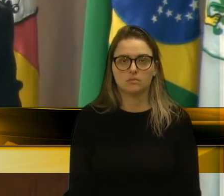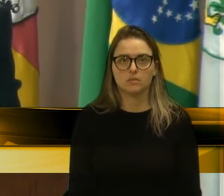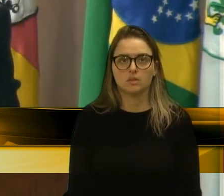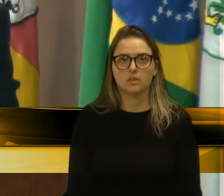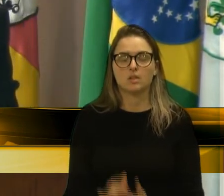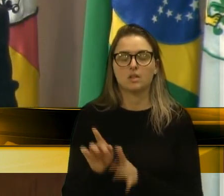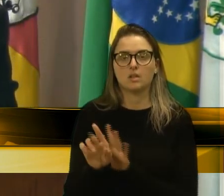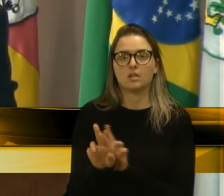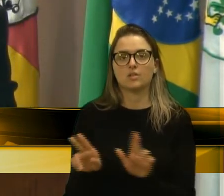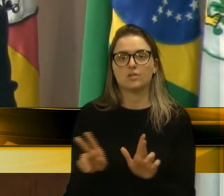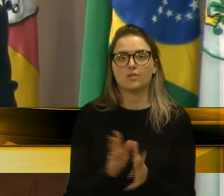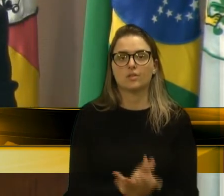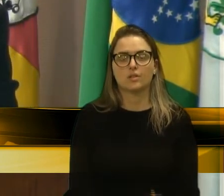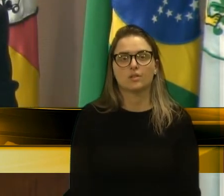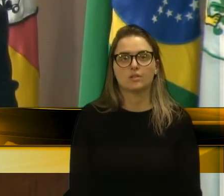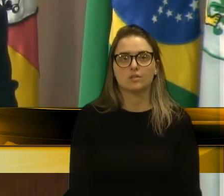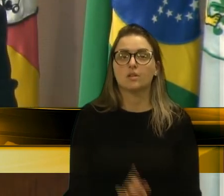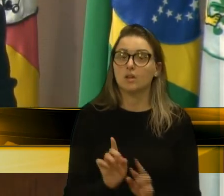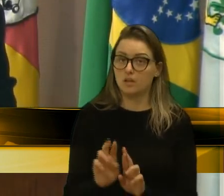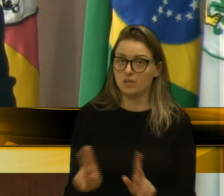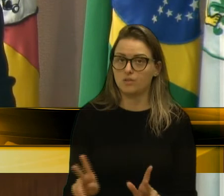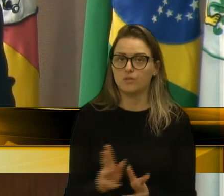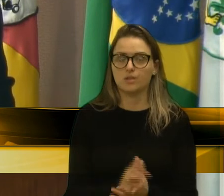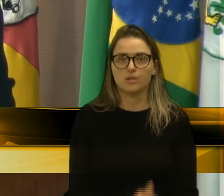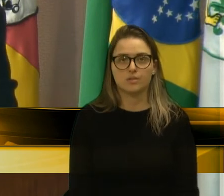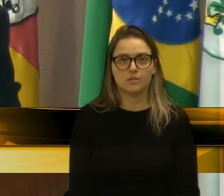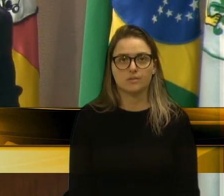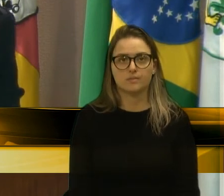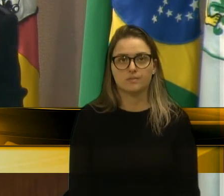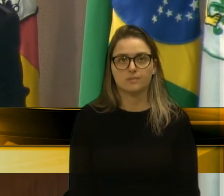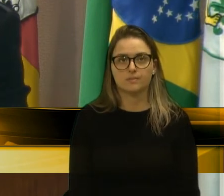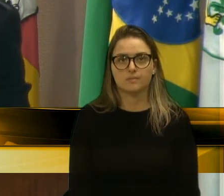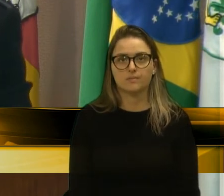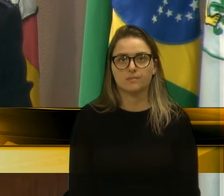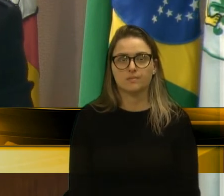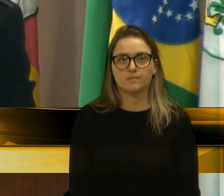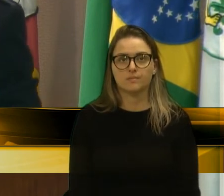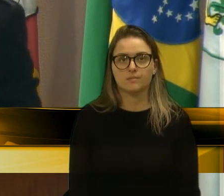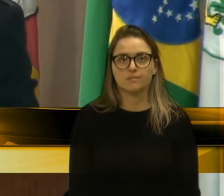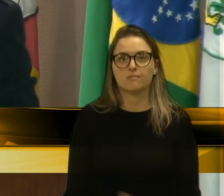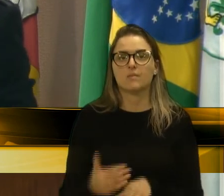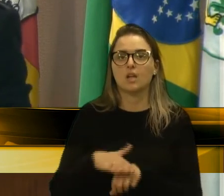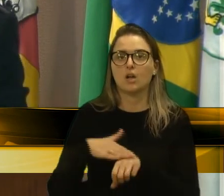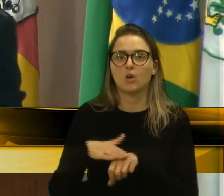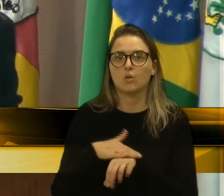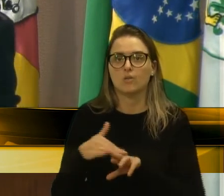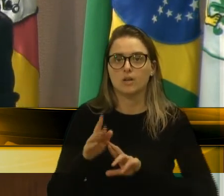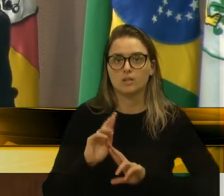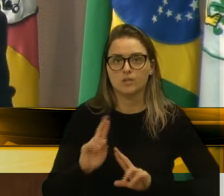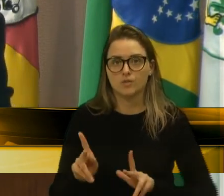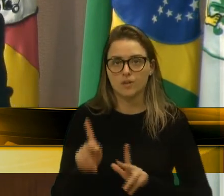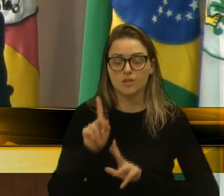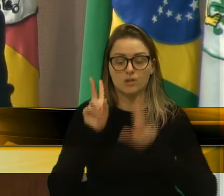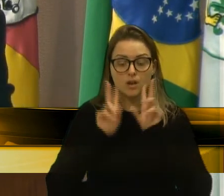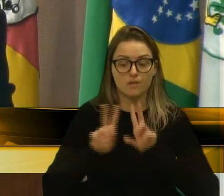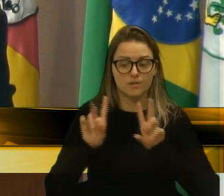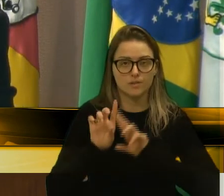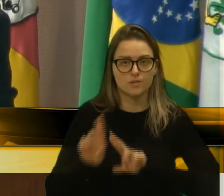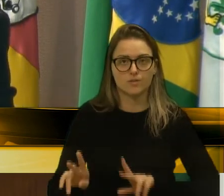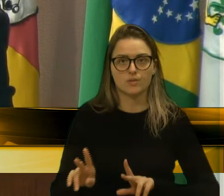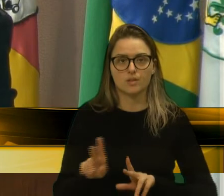diferente. É diferente. Tá? A conversa é diferente, a conversa é outra, a visão é outra.